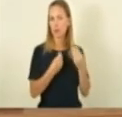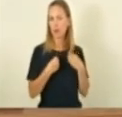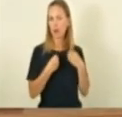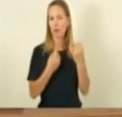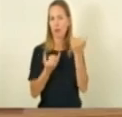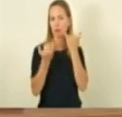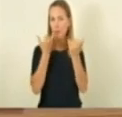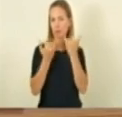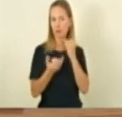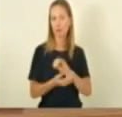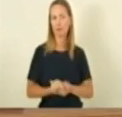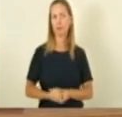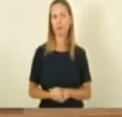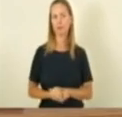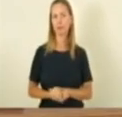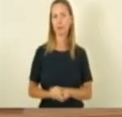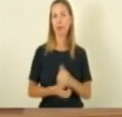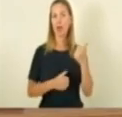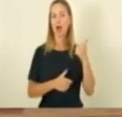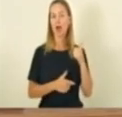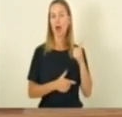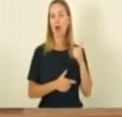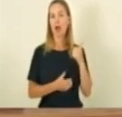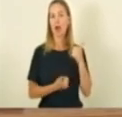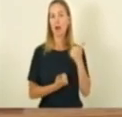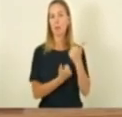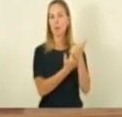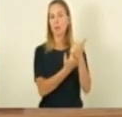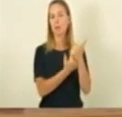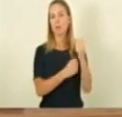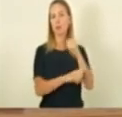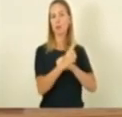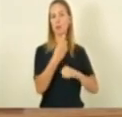requerimento meu. A assistência social reuniu 1 vez.